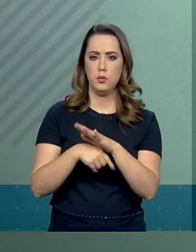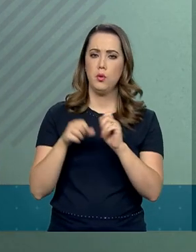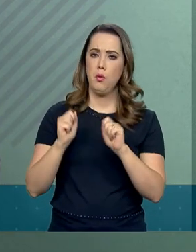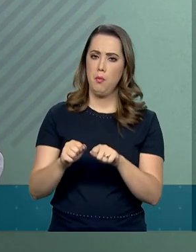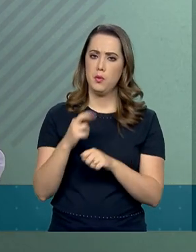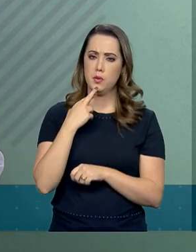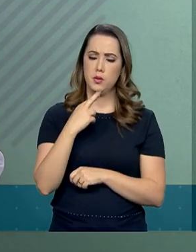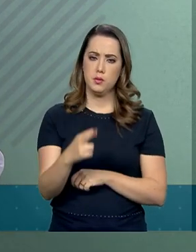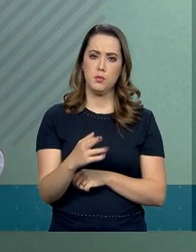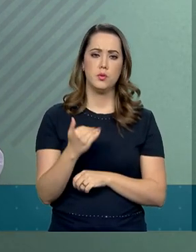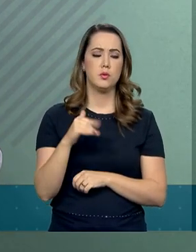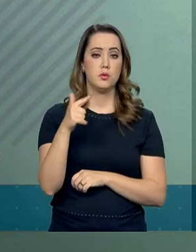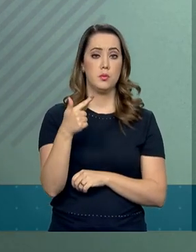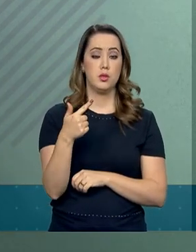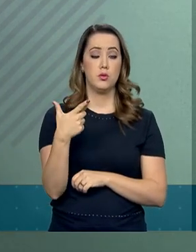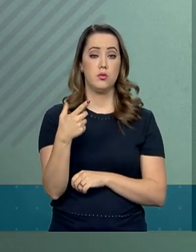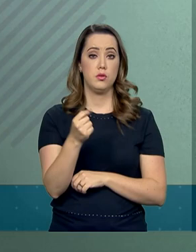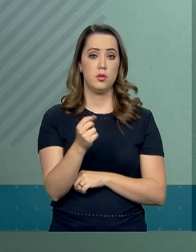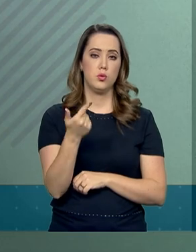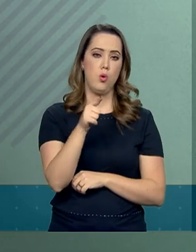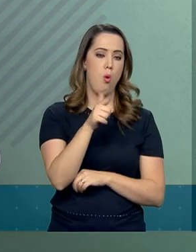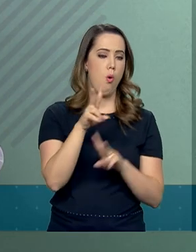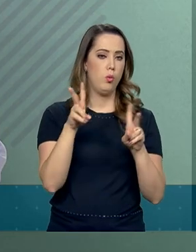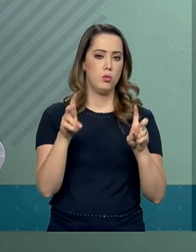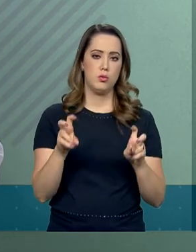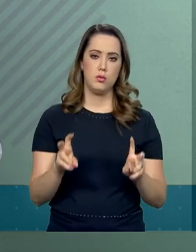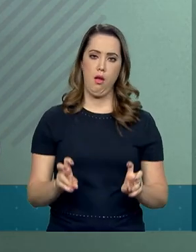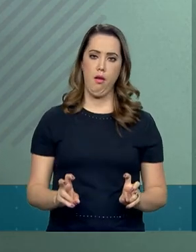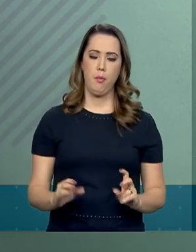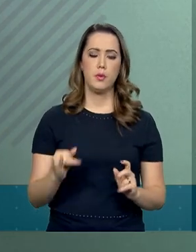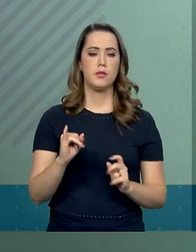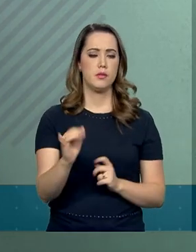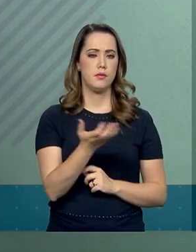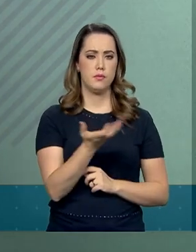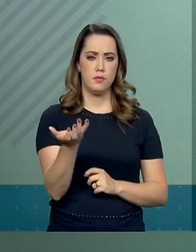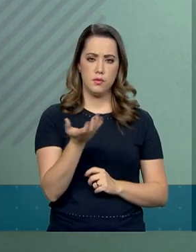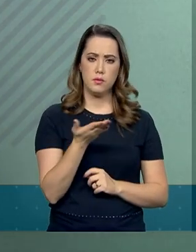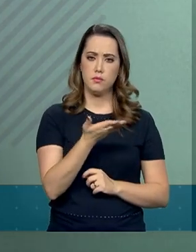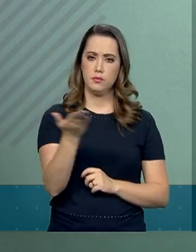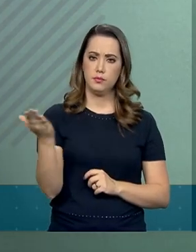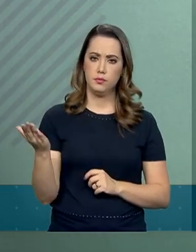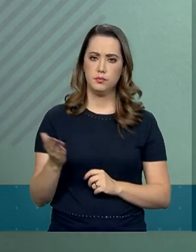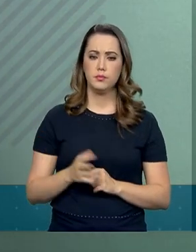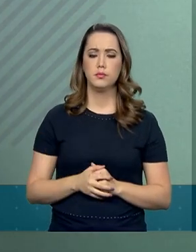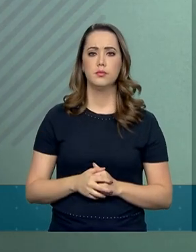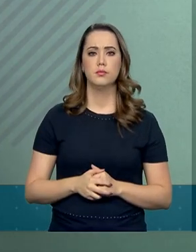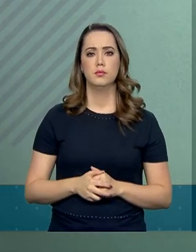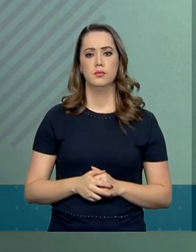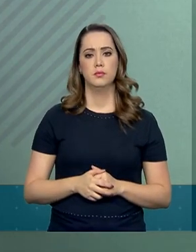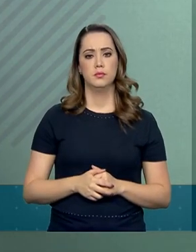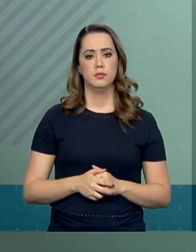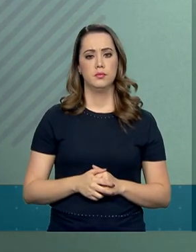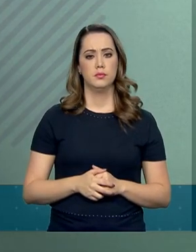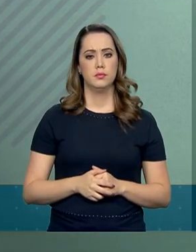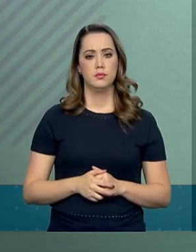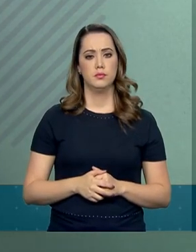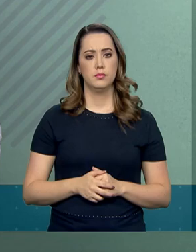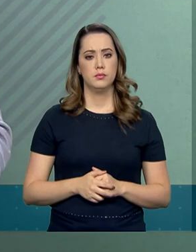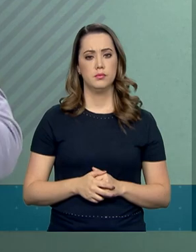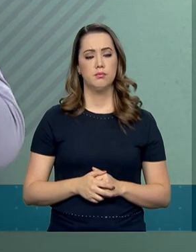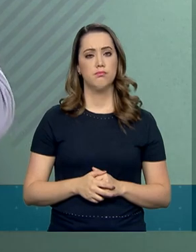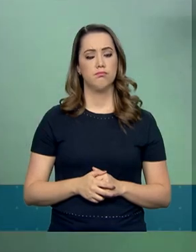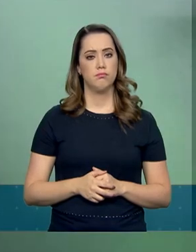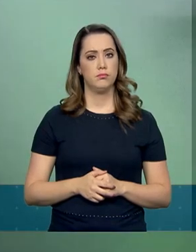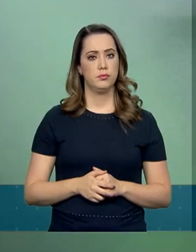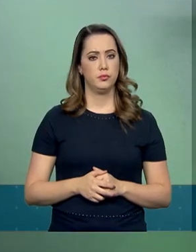complementar essa questão do g20 ou outros temas que sejam de interesses ora para